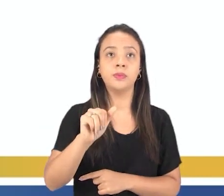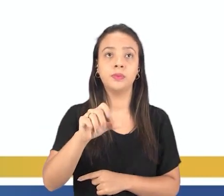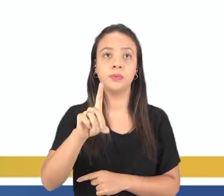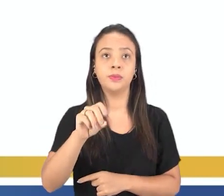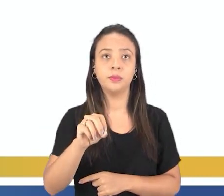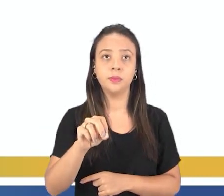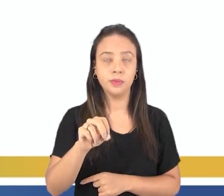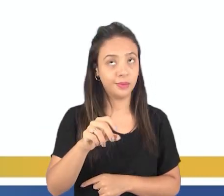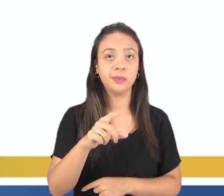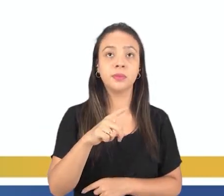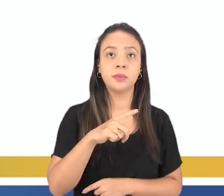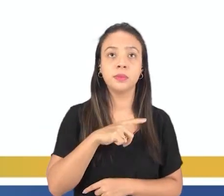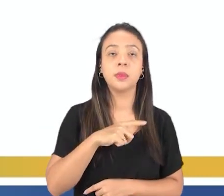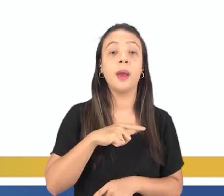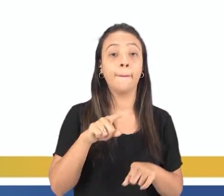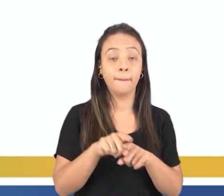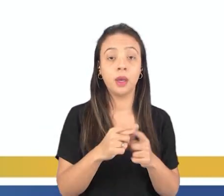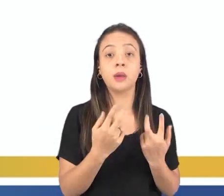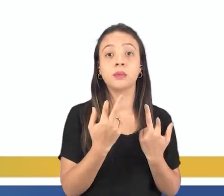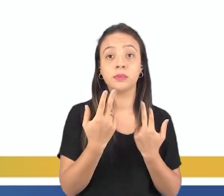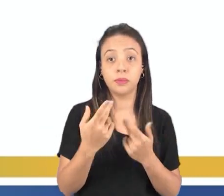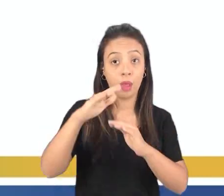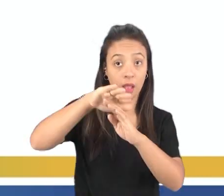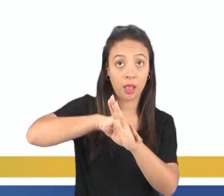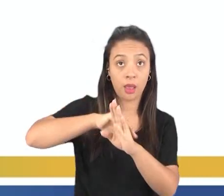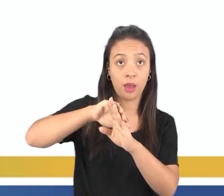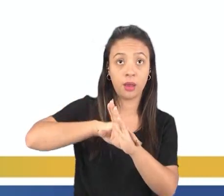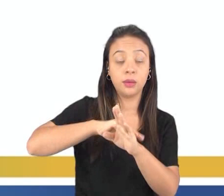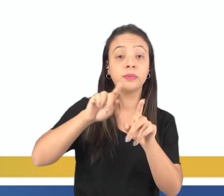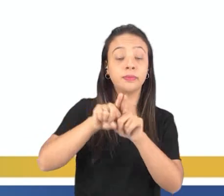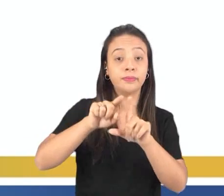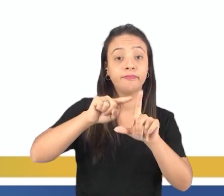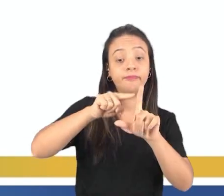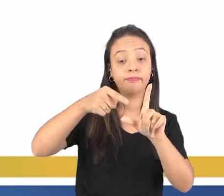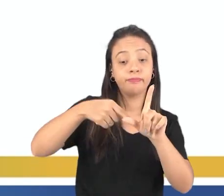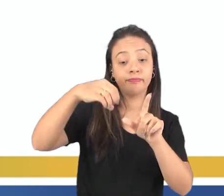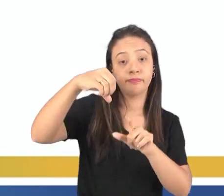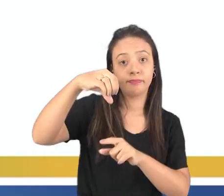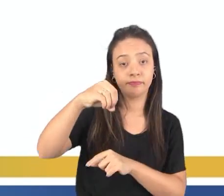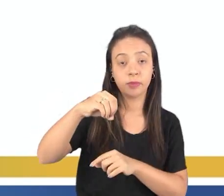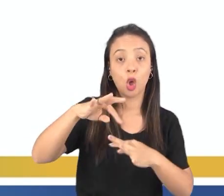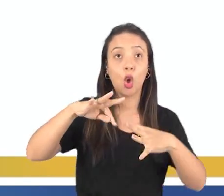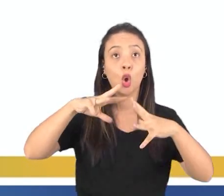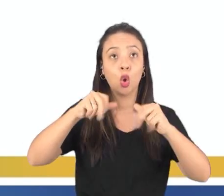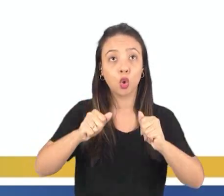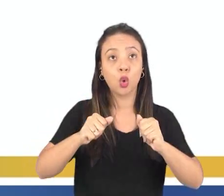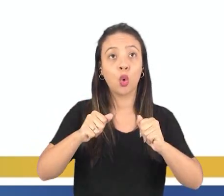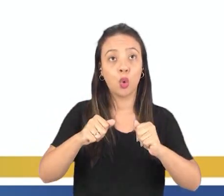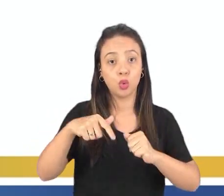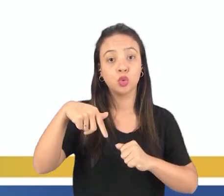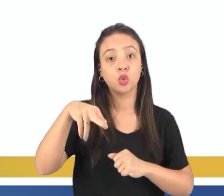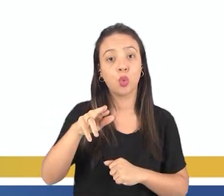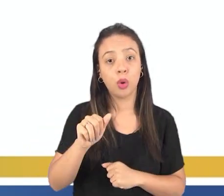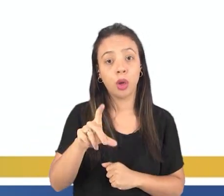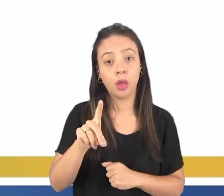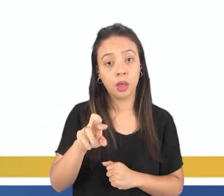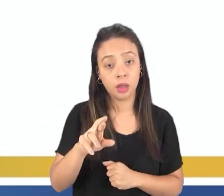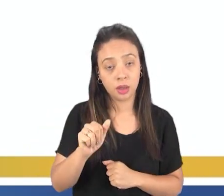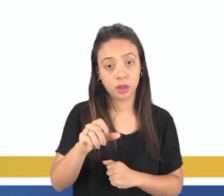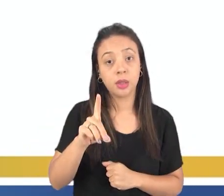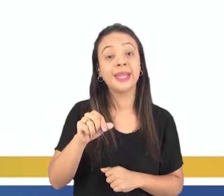congruentes e ângulos de 90° O que significa que todo quadrada também Losango em